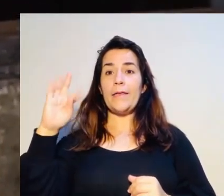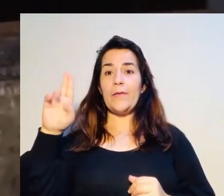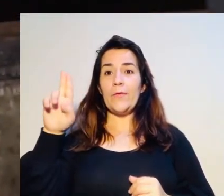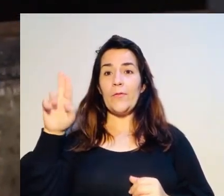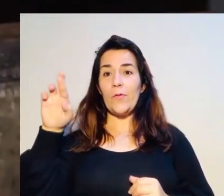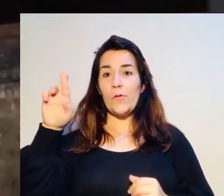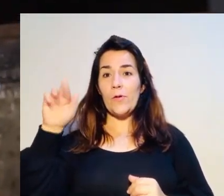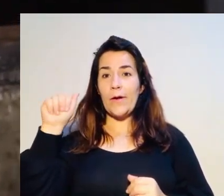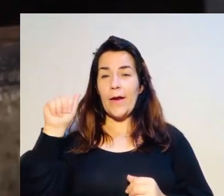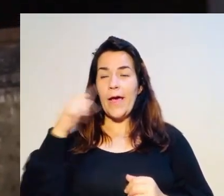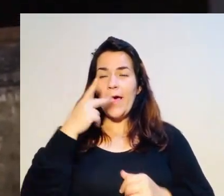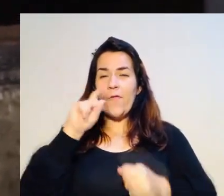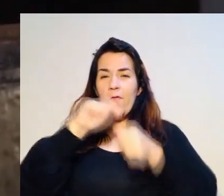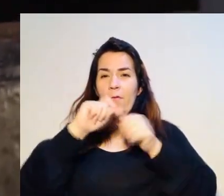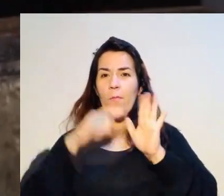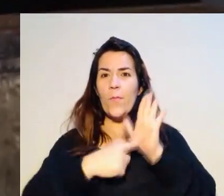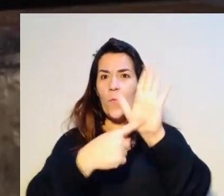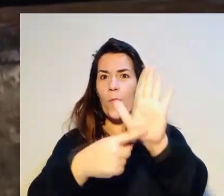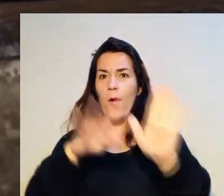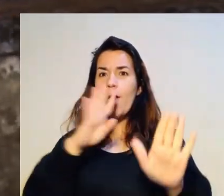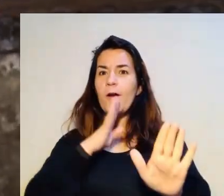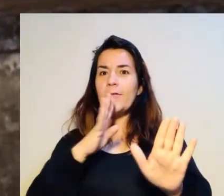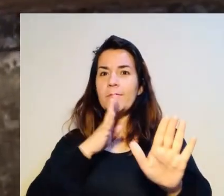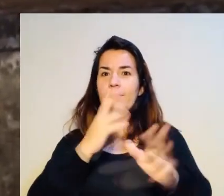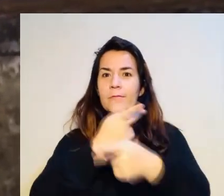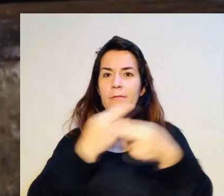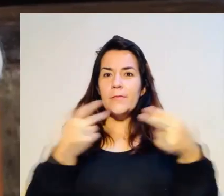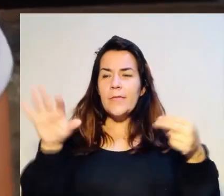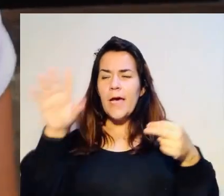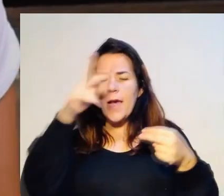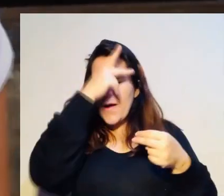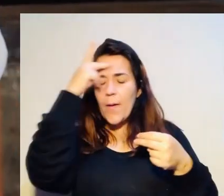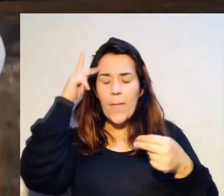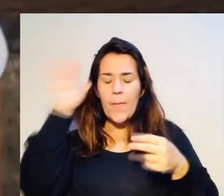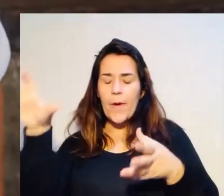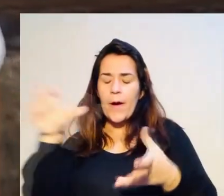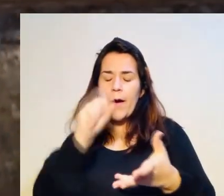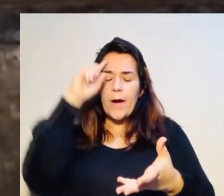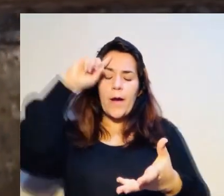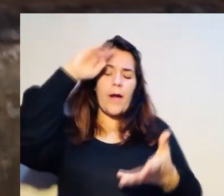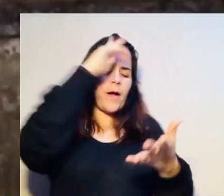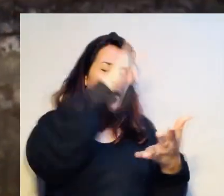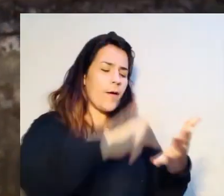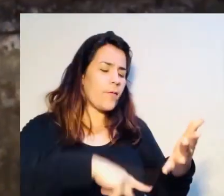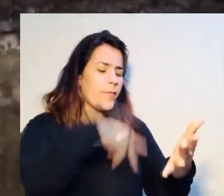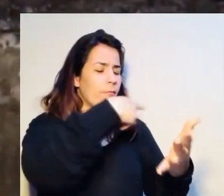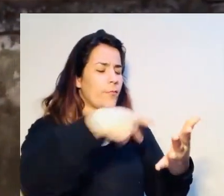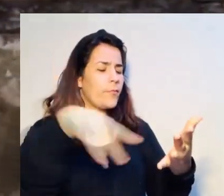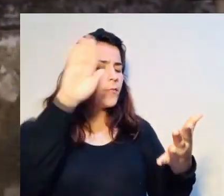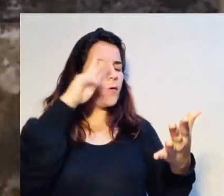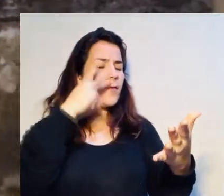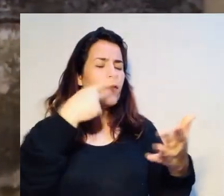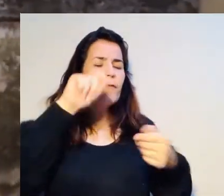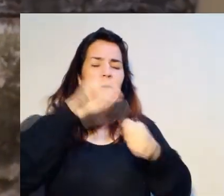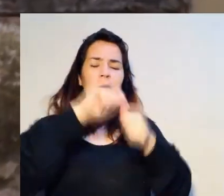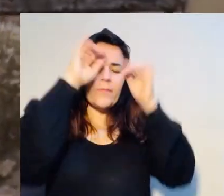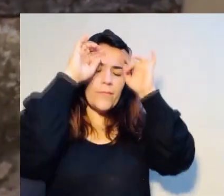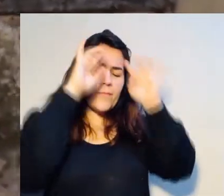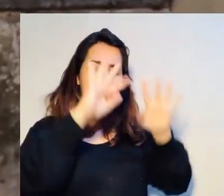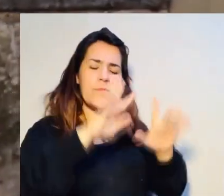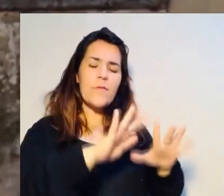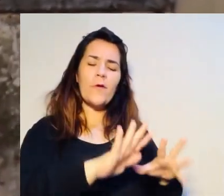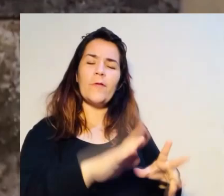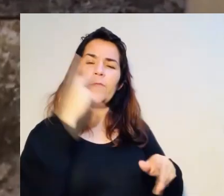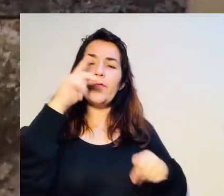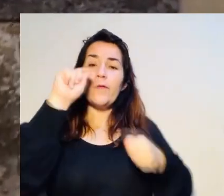nos terreiros como o amaci. As pessoas pegam as ervas, abençoam elas, colocam em alguidares